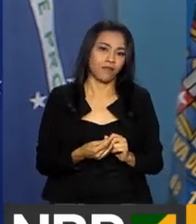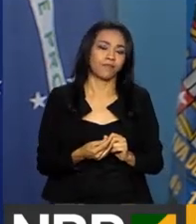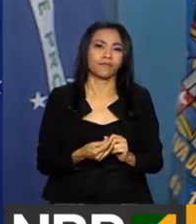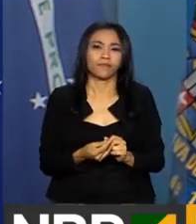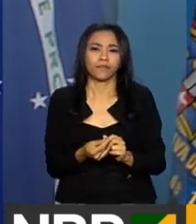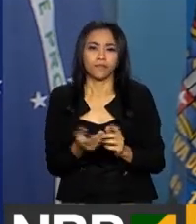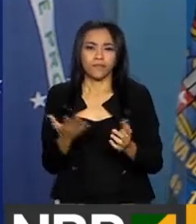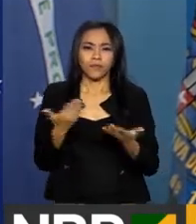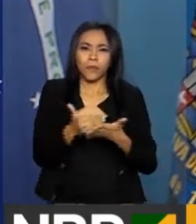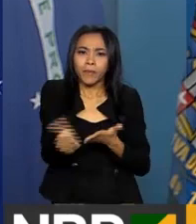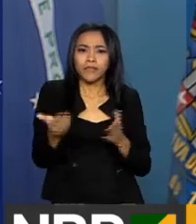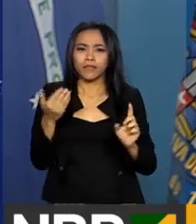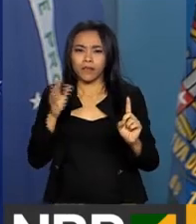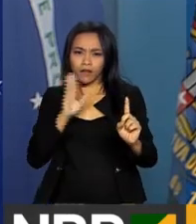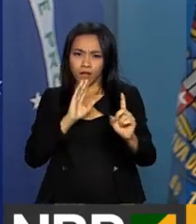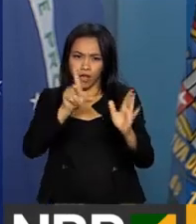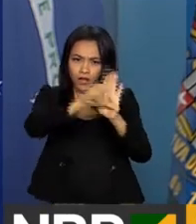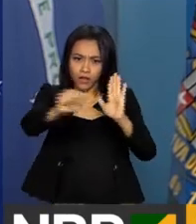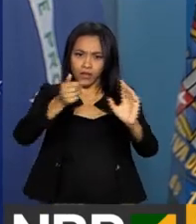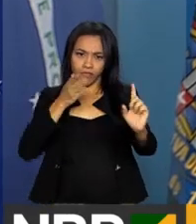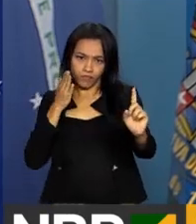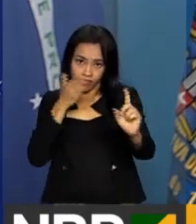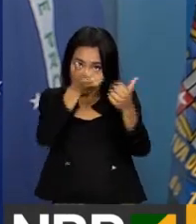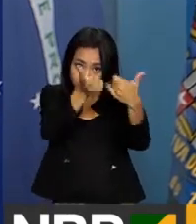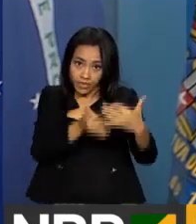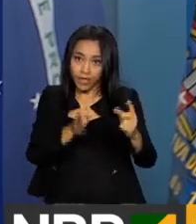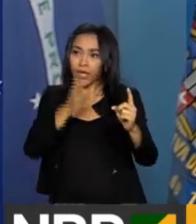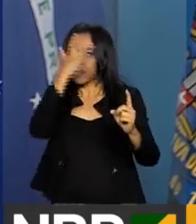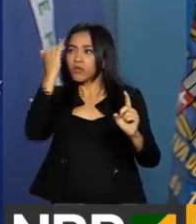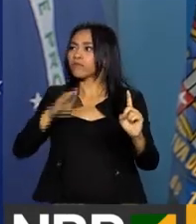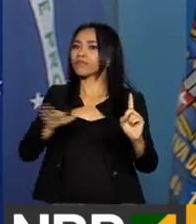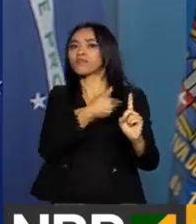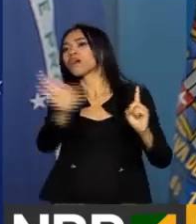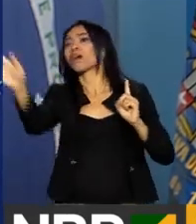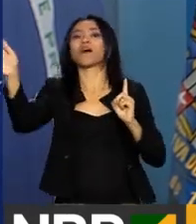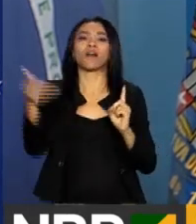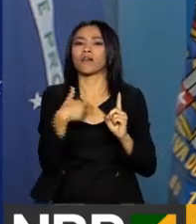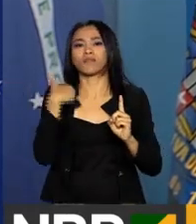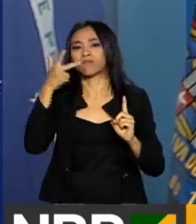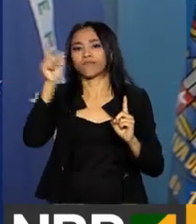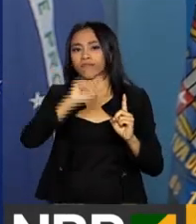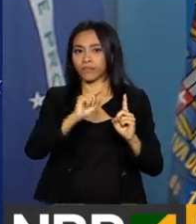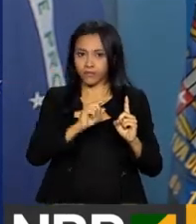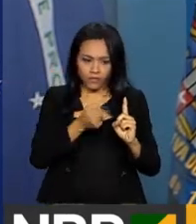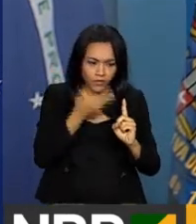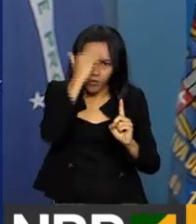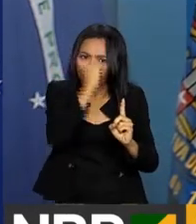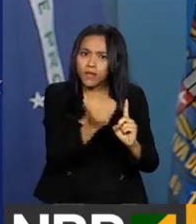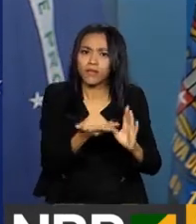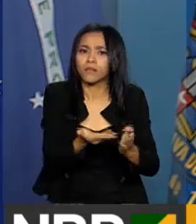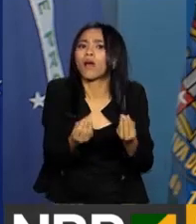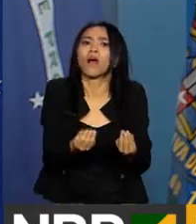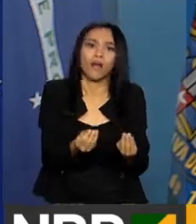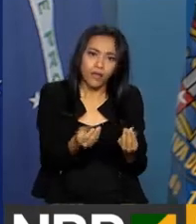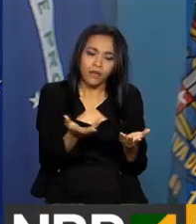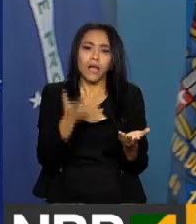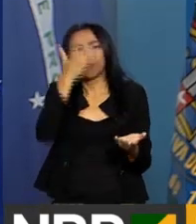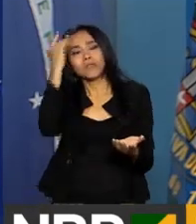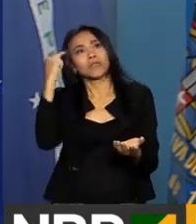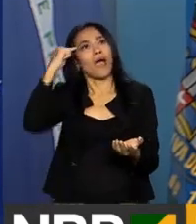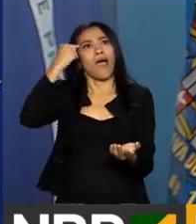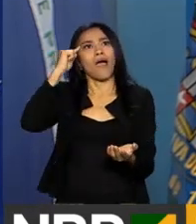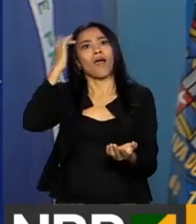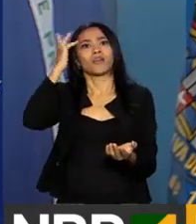desviar se das determinações jurídicas das determinações funcionais quando as pessoas acham que podem criar